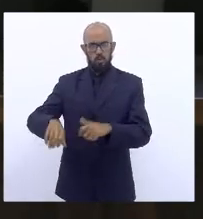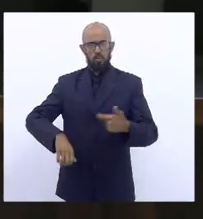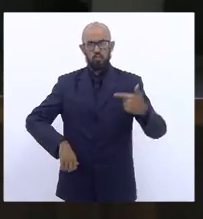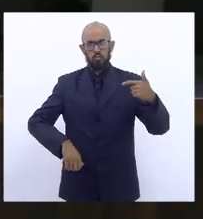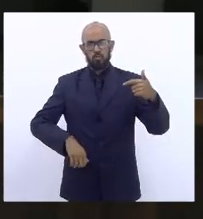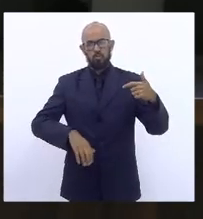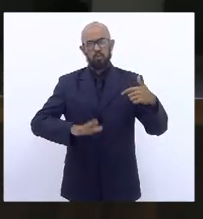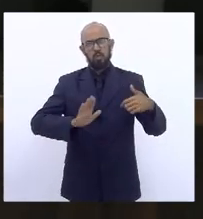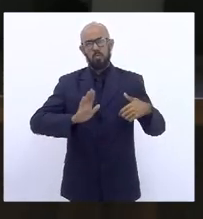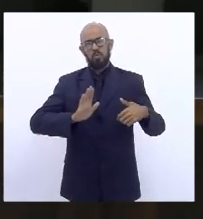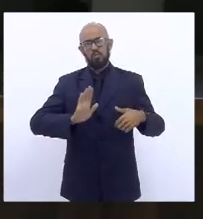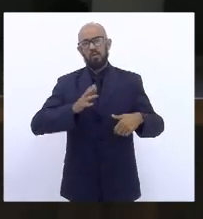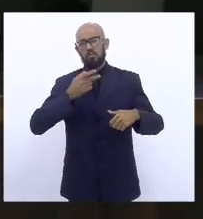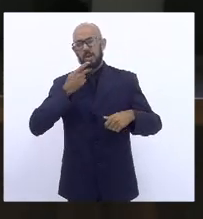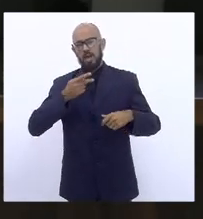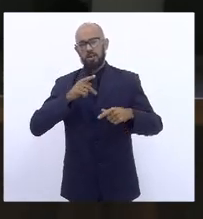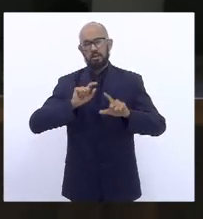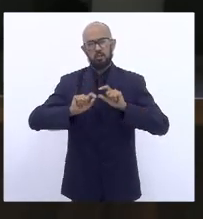já, eu diria,